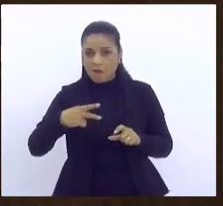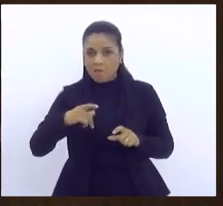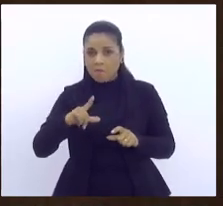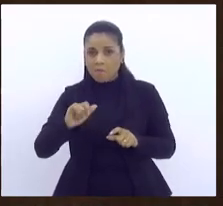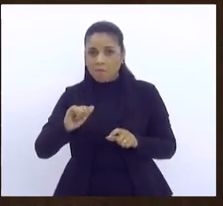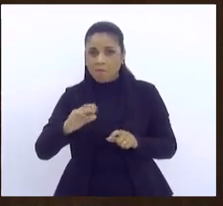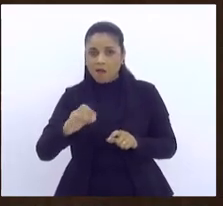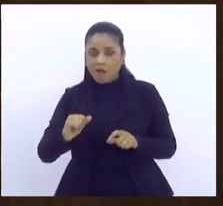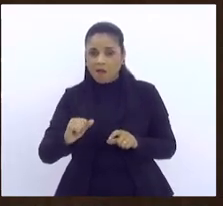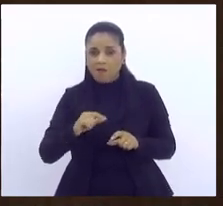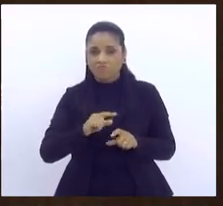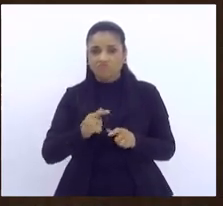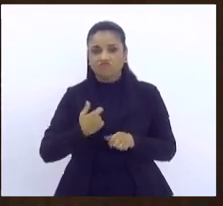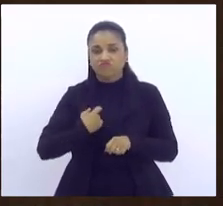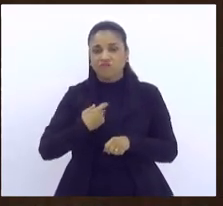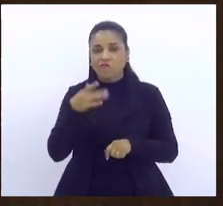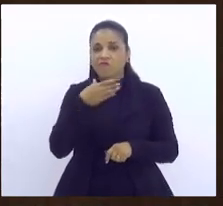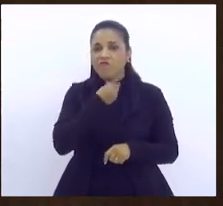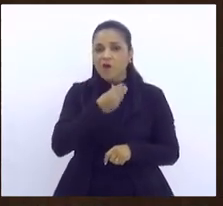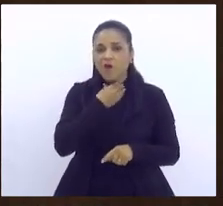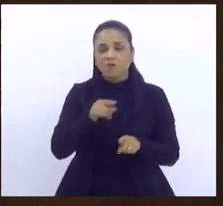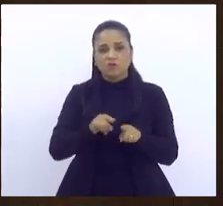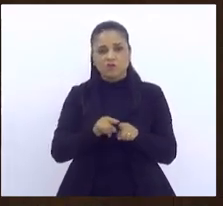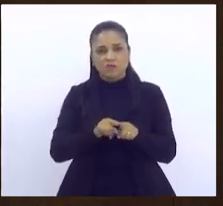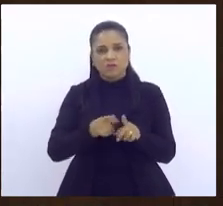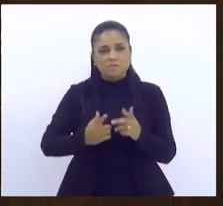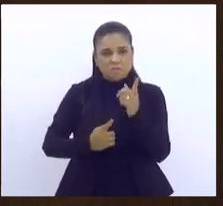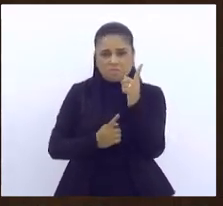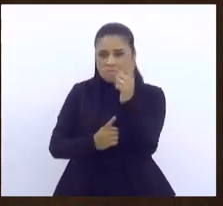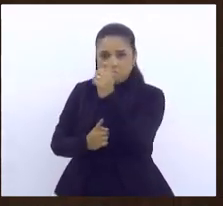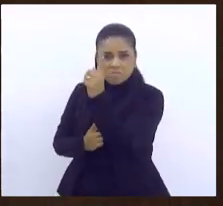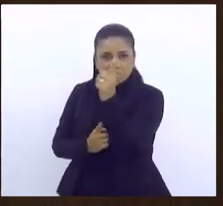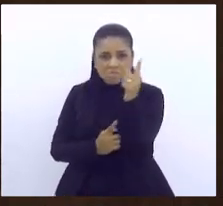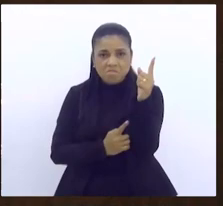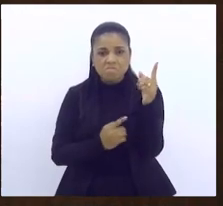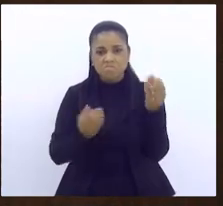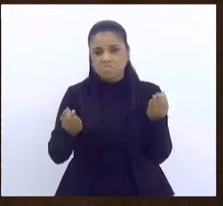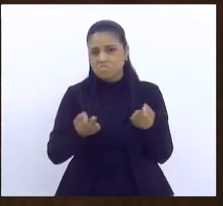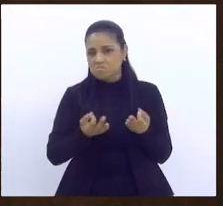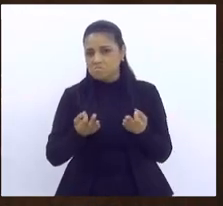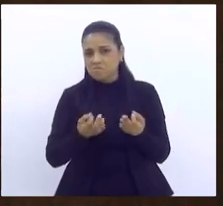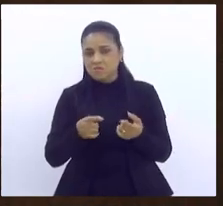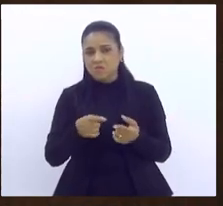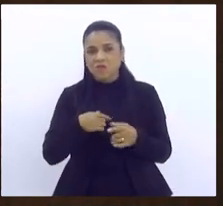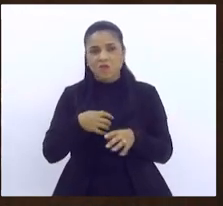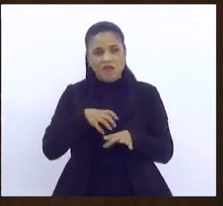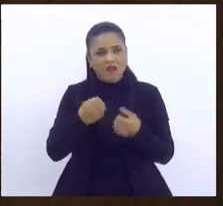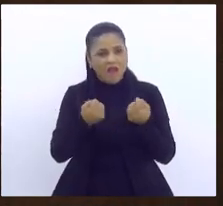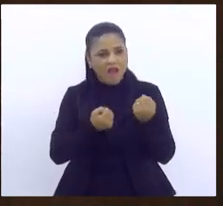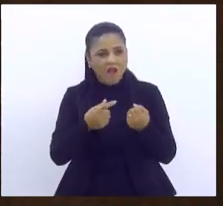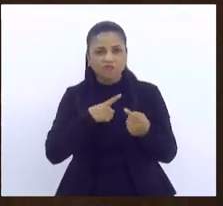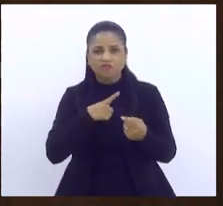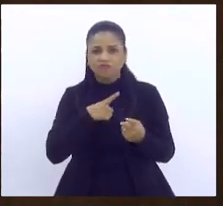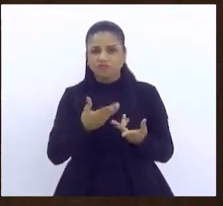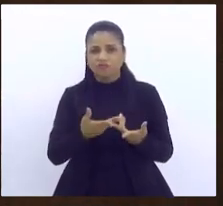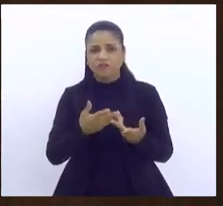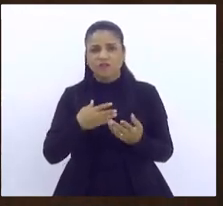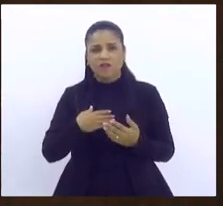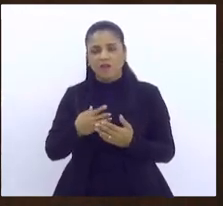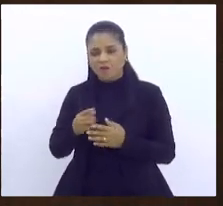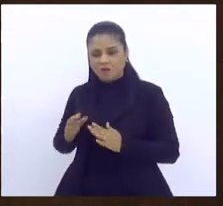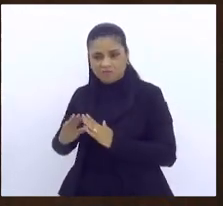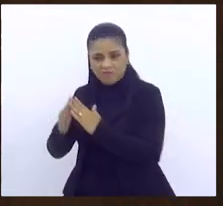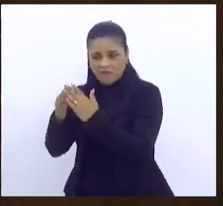de precisão, contou com carro, com tudo. E ainda assim a gente olha, sobe na favela, apreende 3 fuzis,